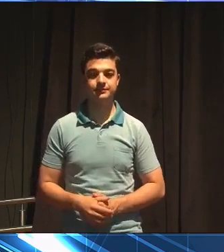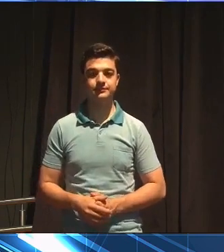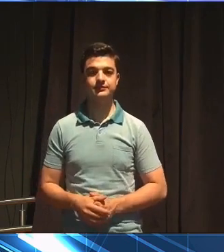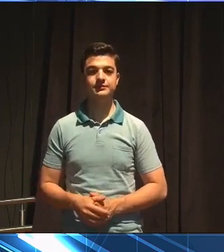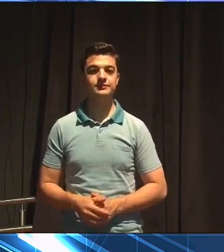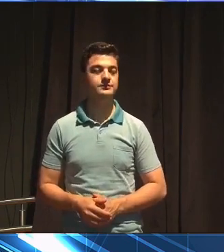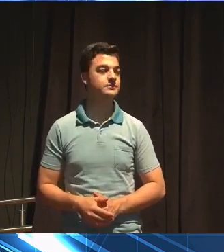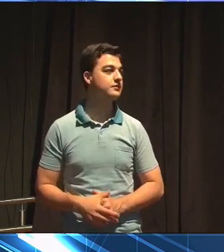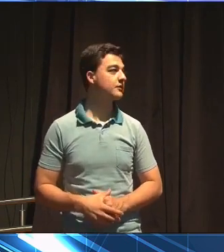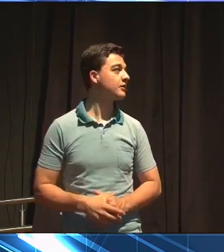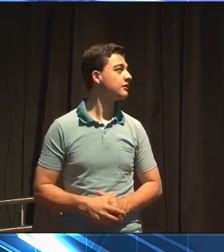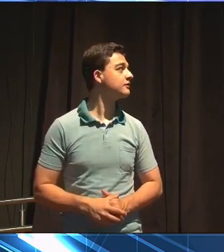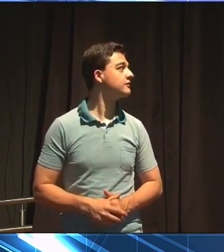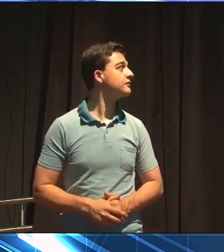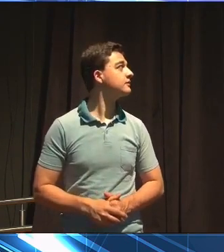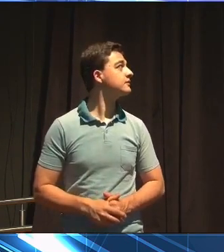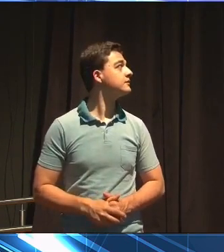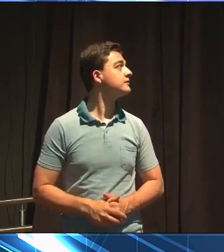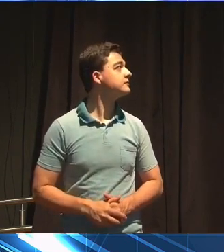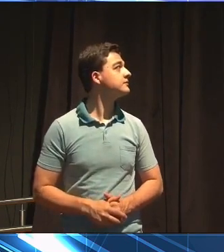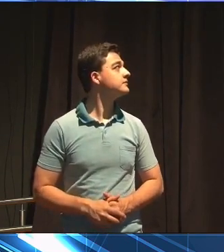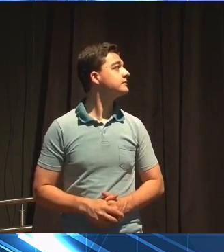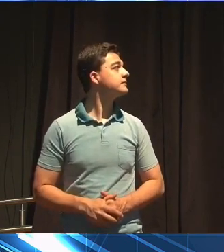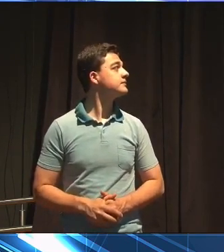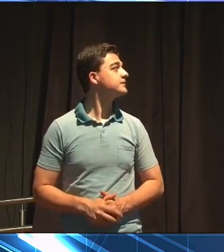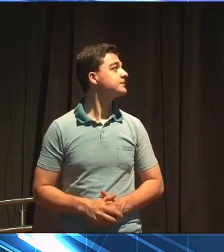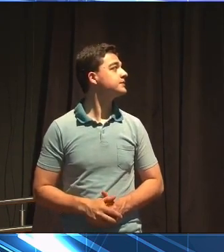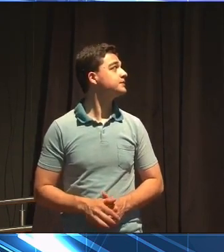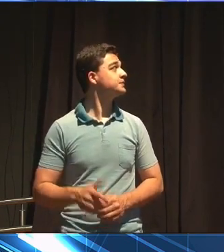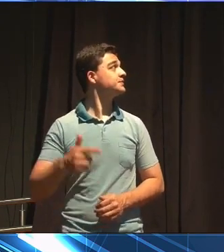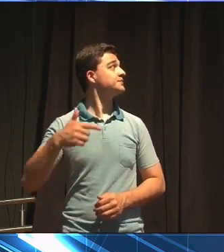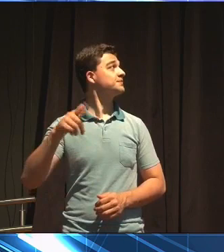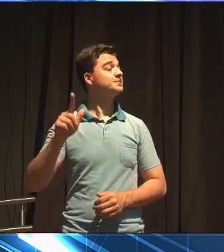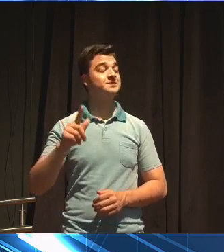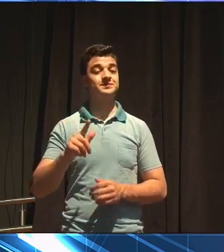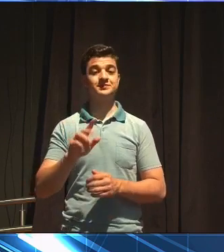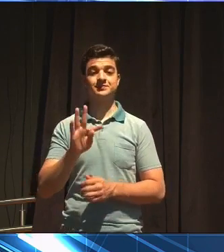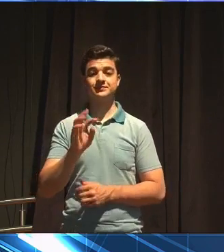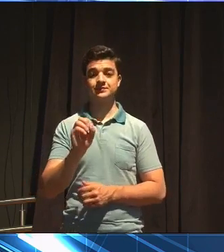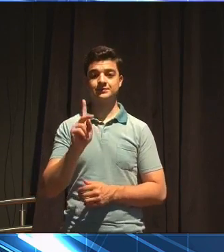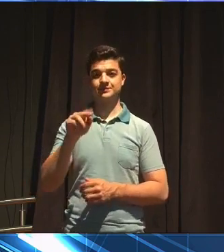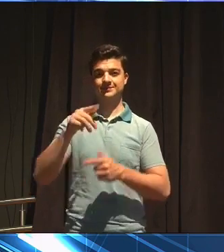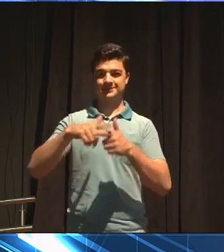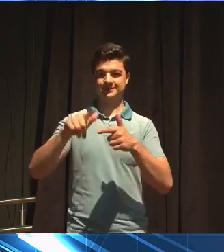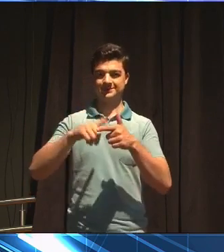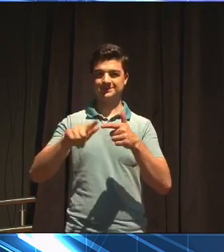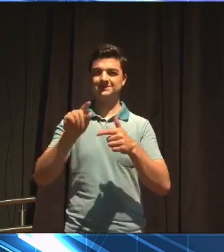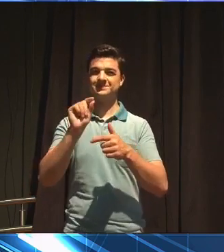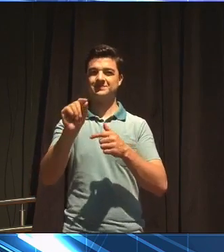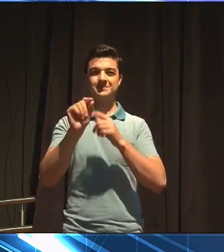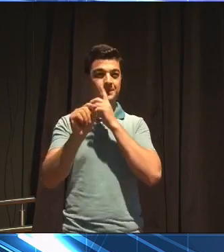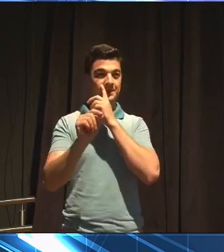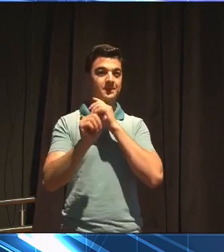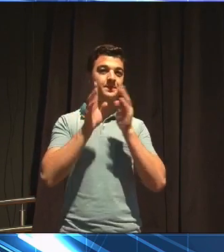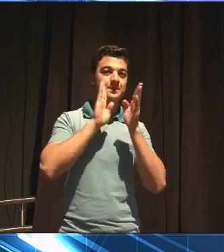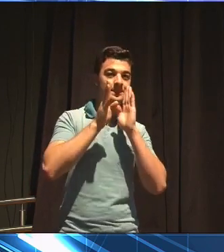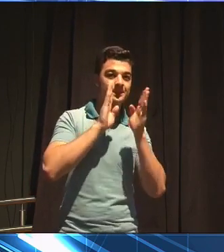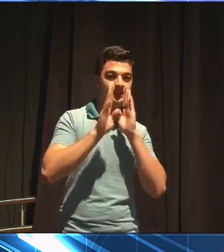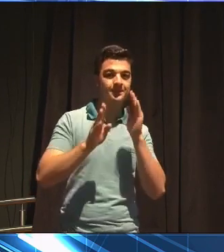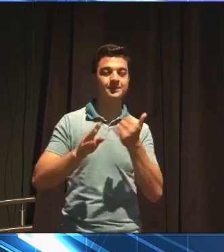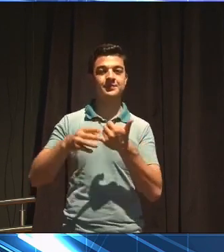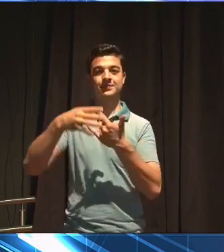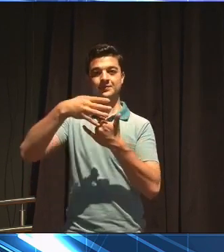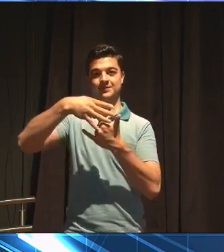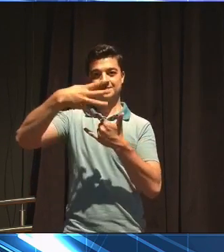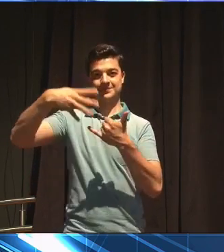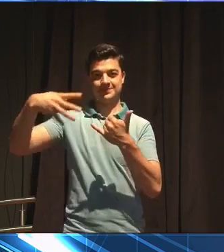Aqui é mais um exemplo de pressão em cima do token. E aí eu trago aqui o Facebook e o Spotify. Vou dar um exemplo. Quando